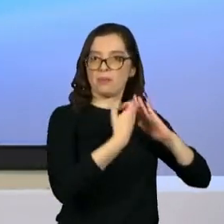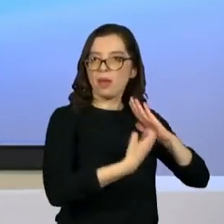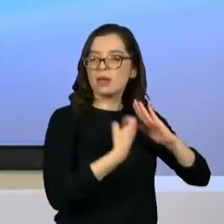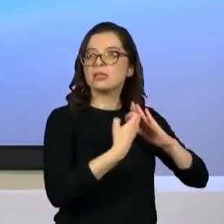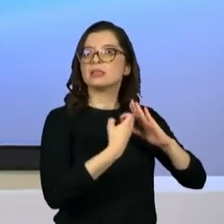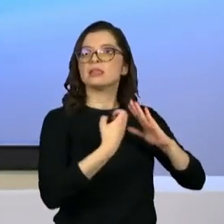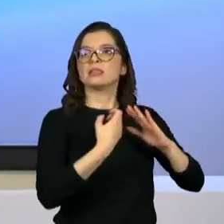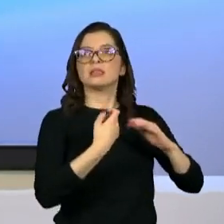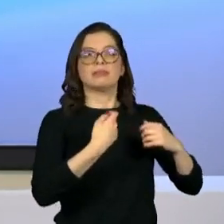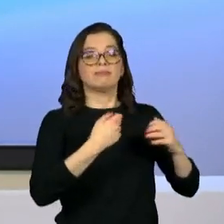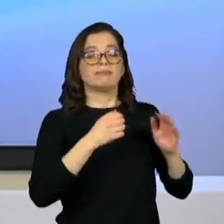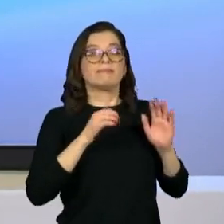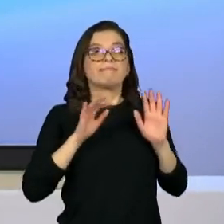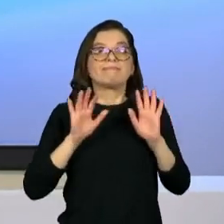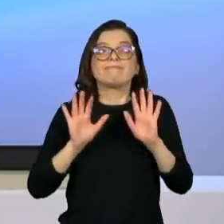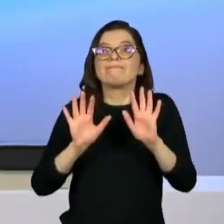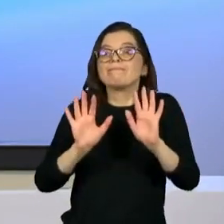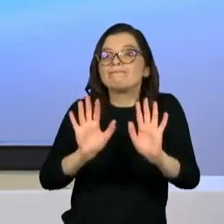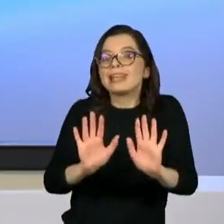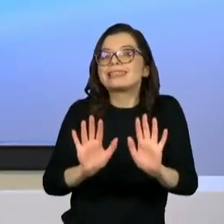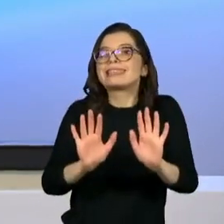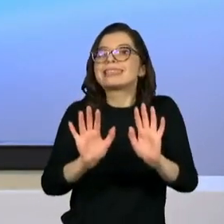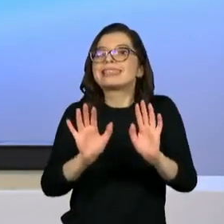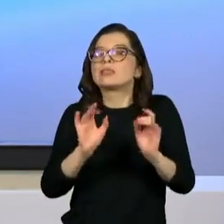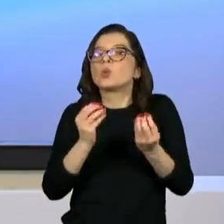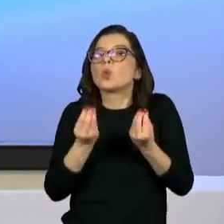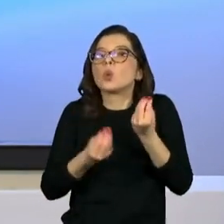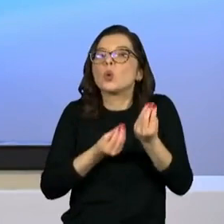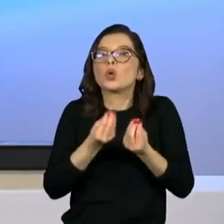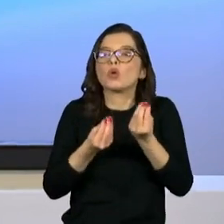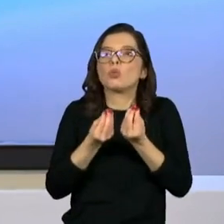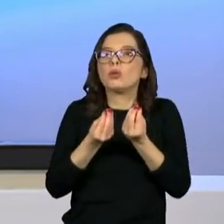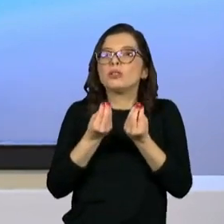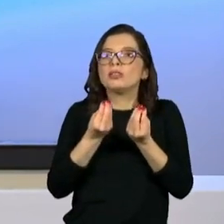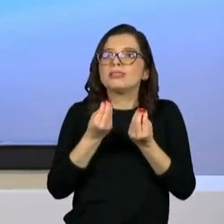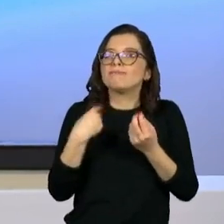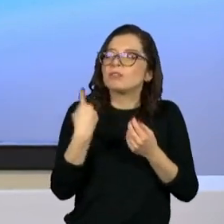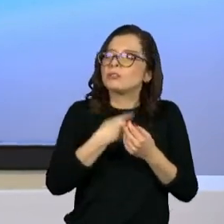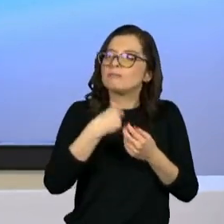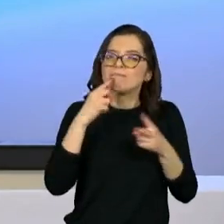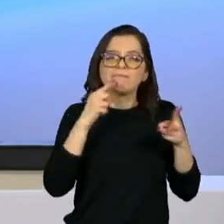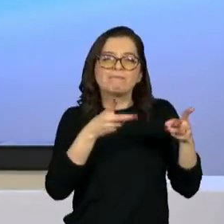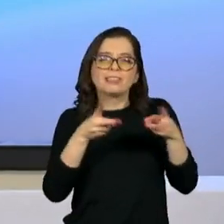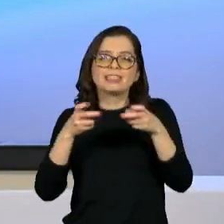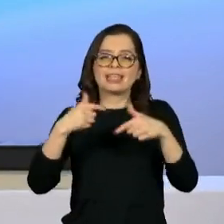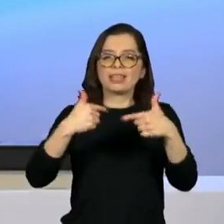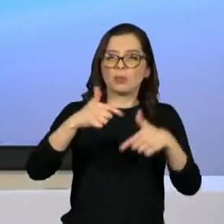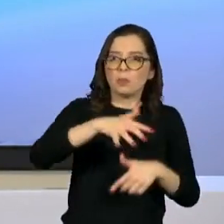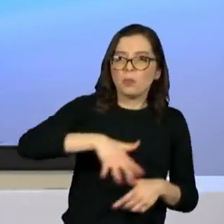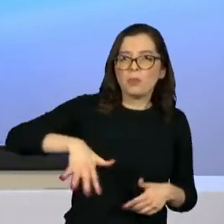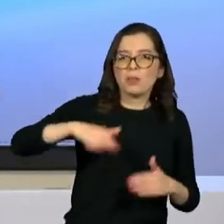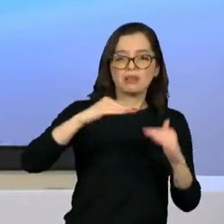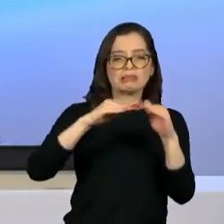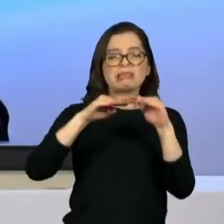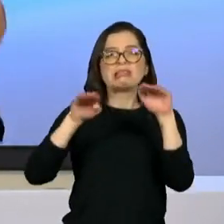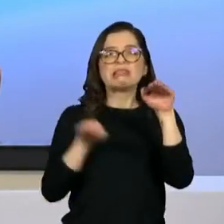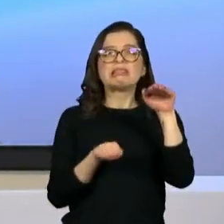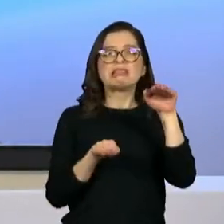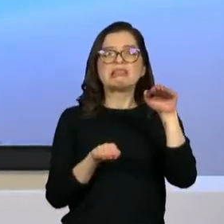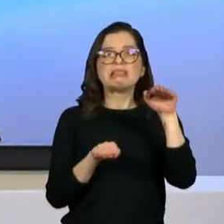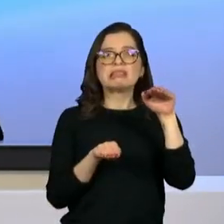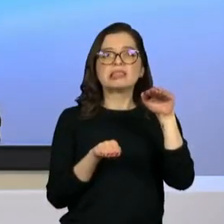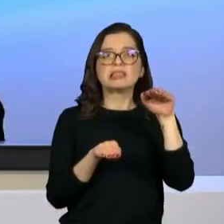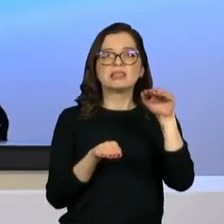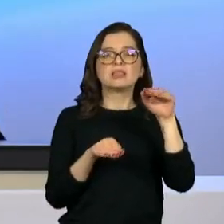em que vivemos, como a gente consegue endereçar essa desigualdade no momento de trabalho, recuperar a ideia de trabalho como algo